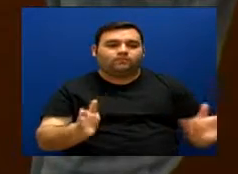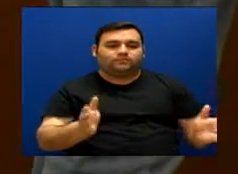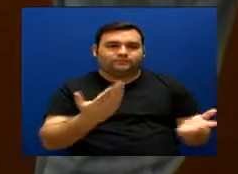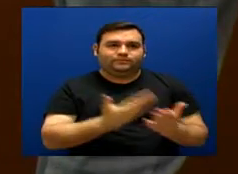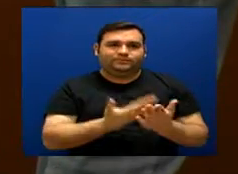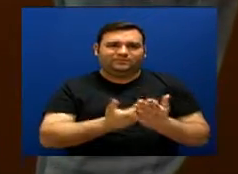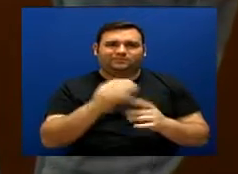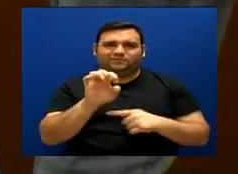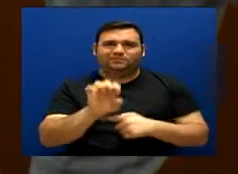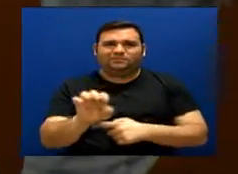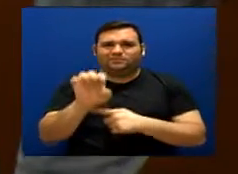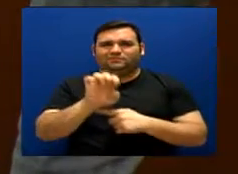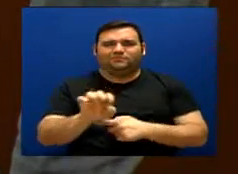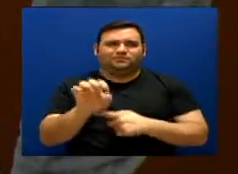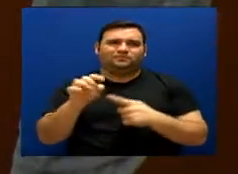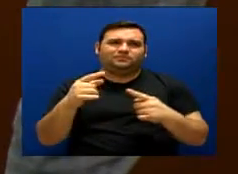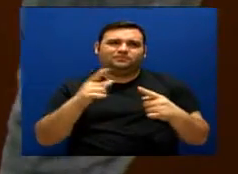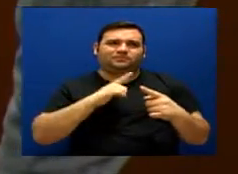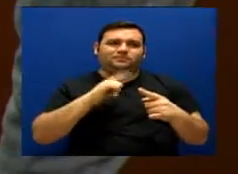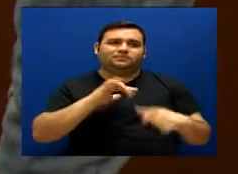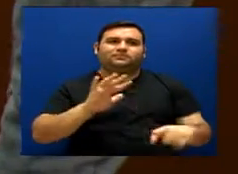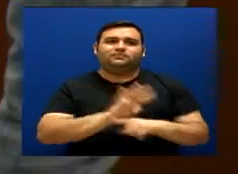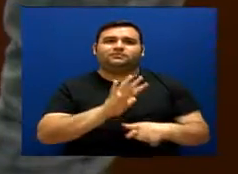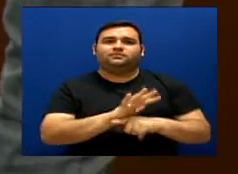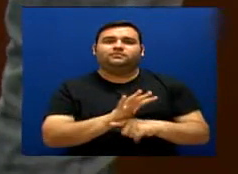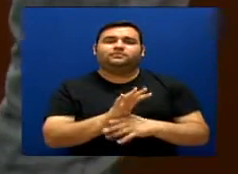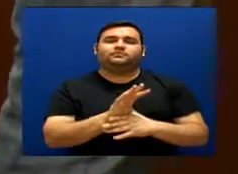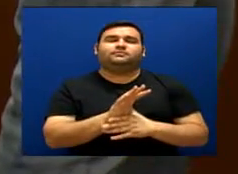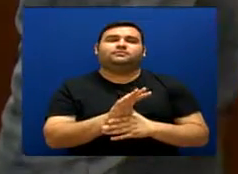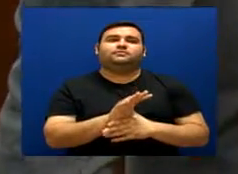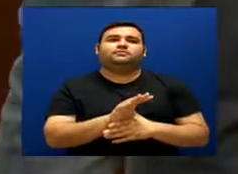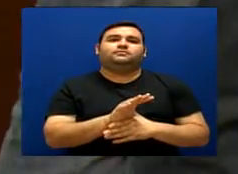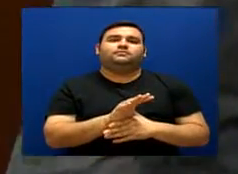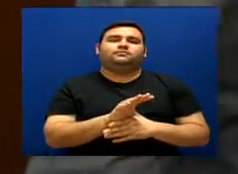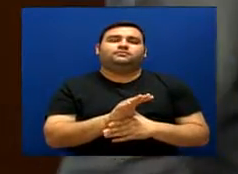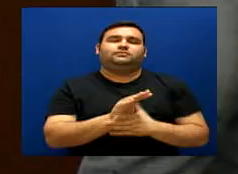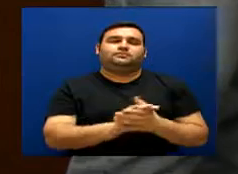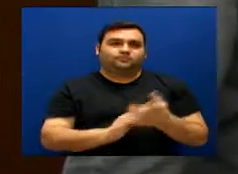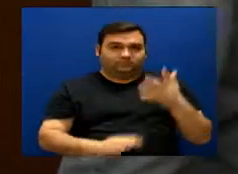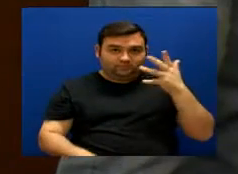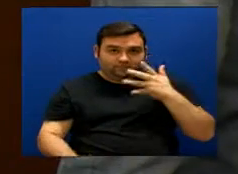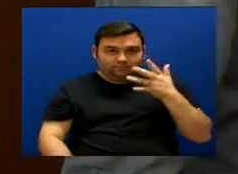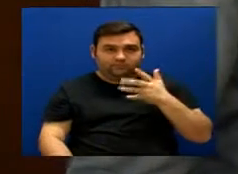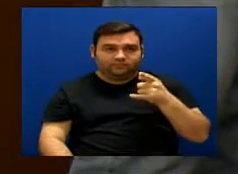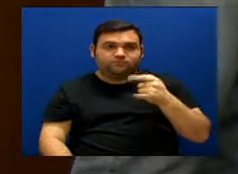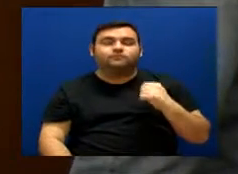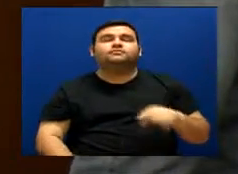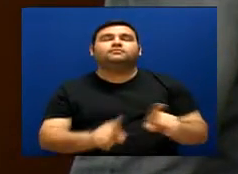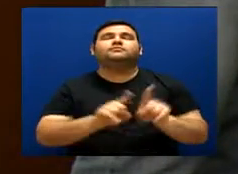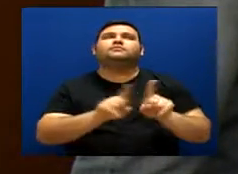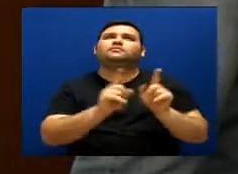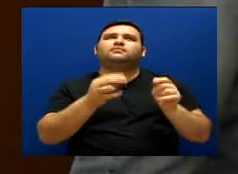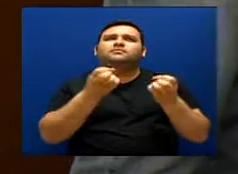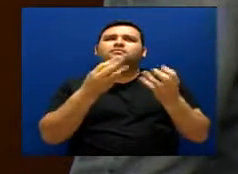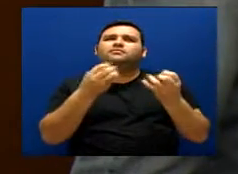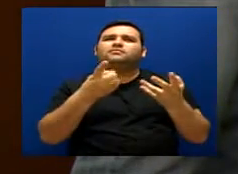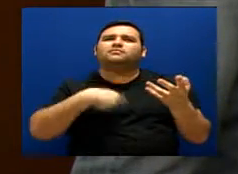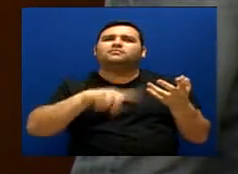do Estado contempla, né, pastor Apolo? O senhor vai falar? É bom a